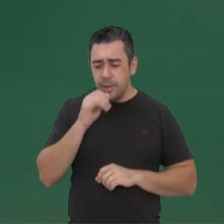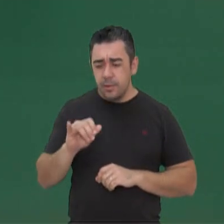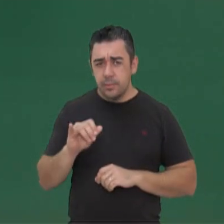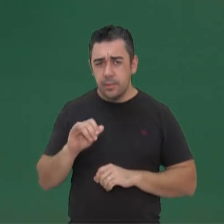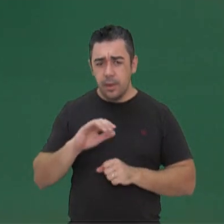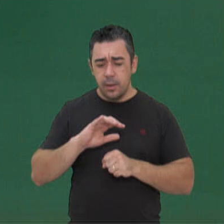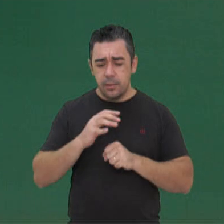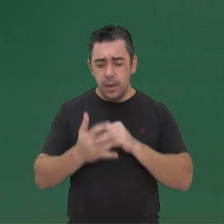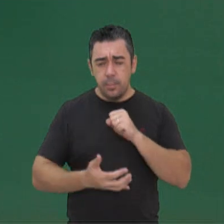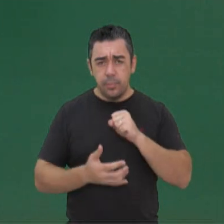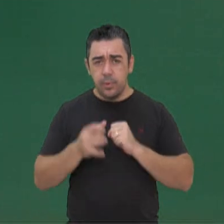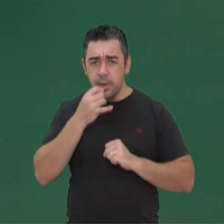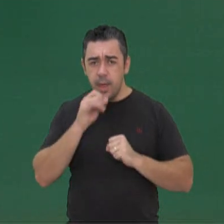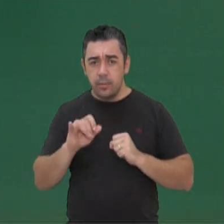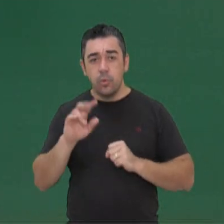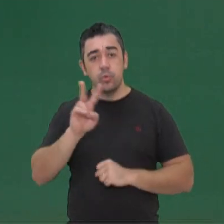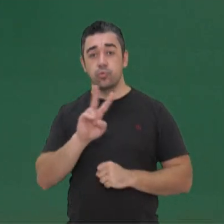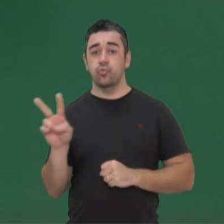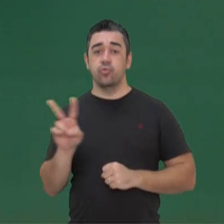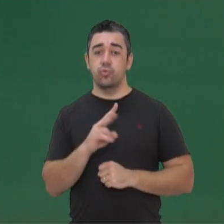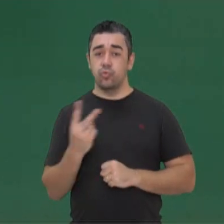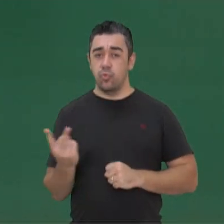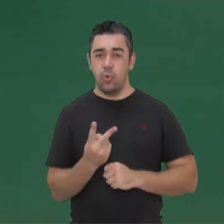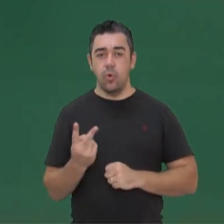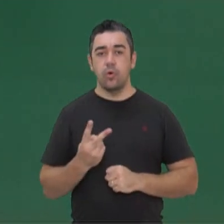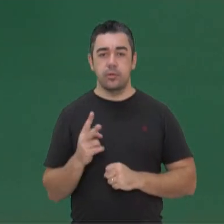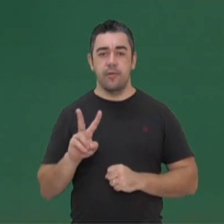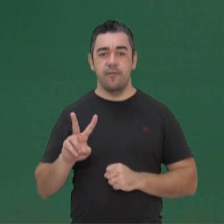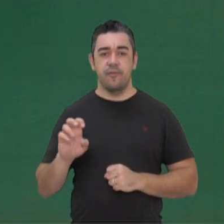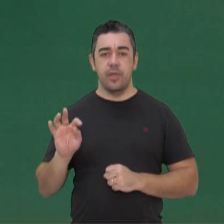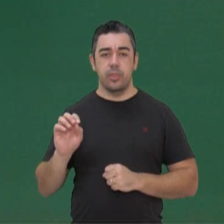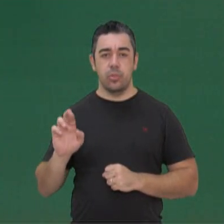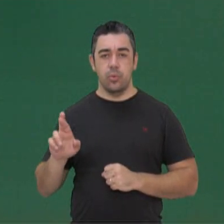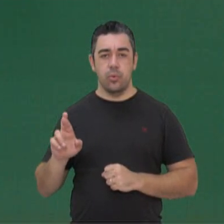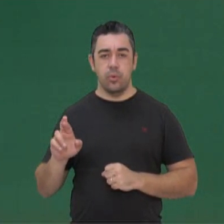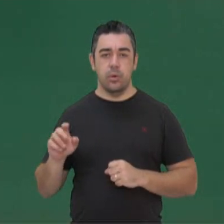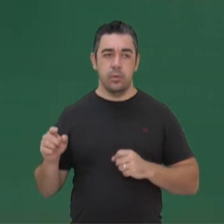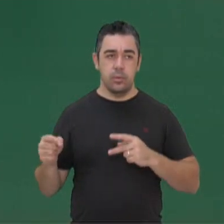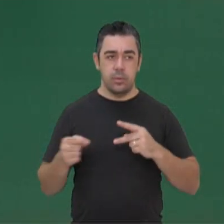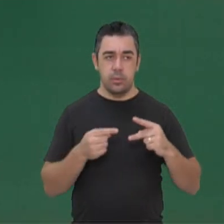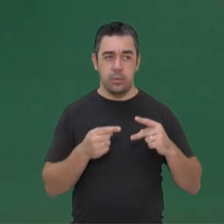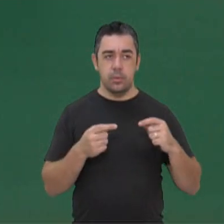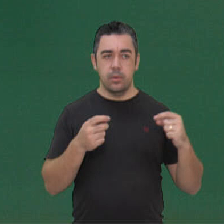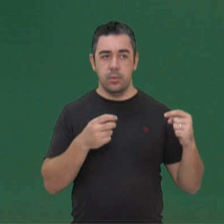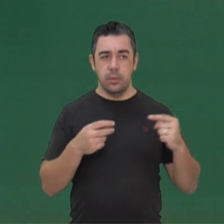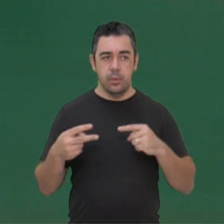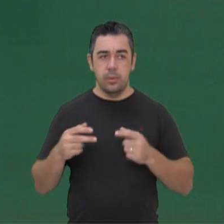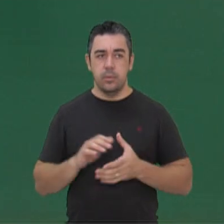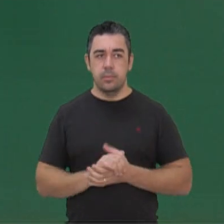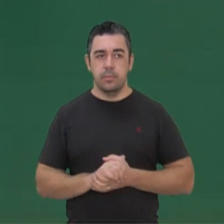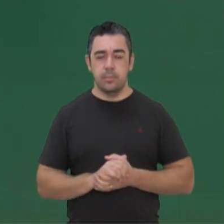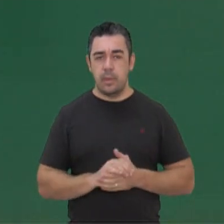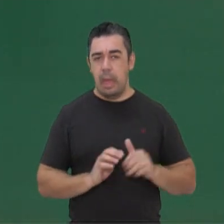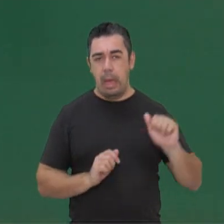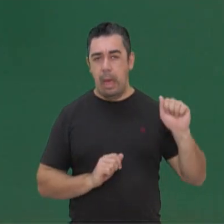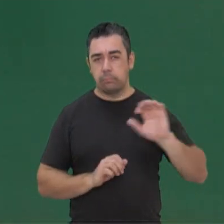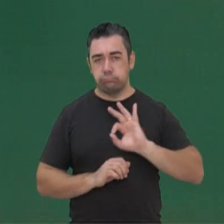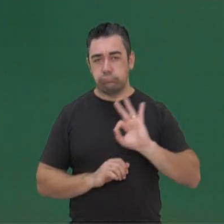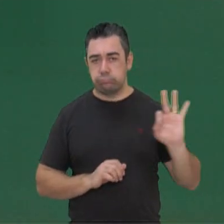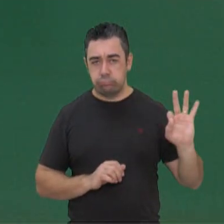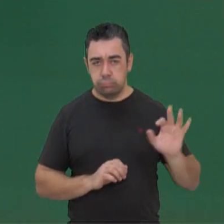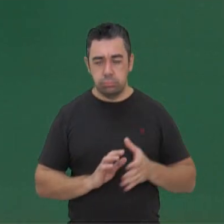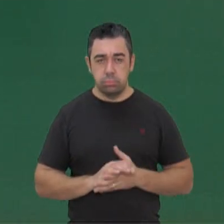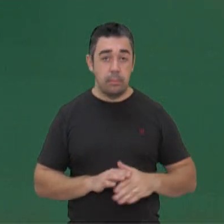duas grandezas são vetoriais. Então apareceu aqui, vamos atribuir valores aqui, 0 grandezas escalares na letra A. Letra